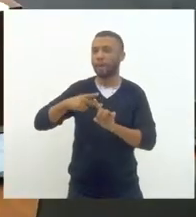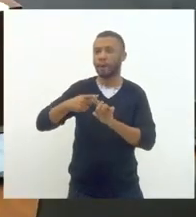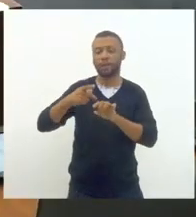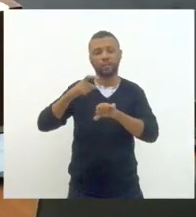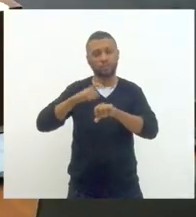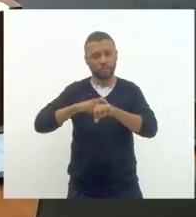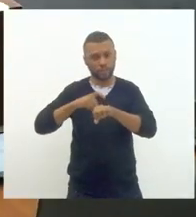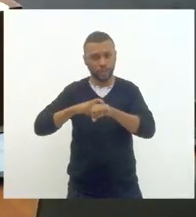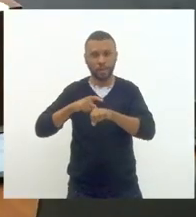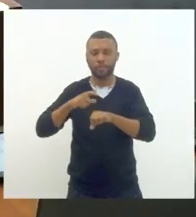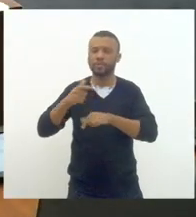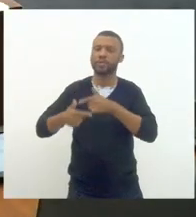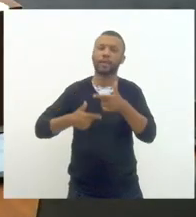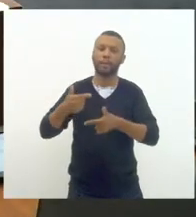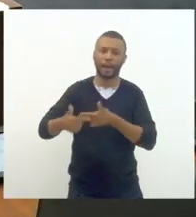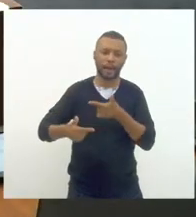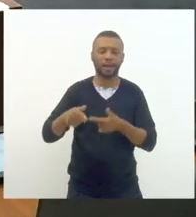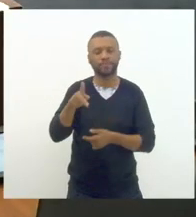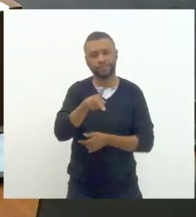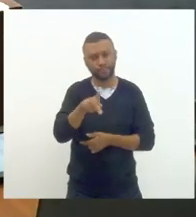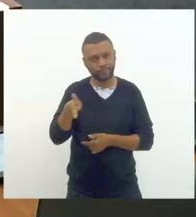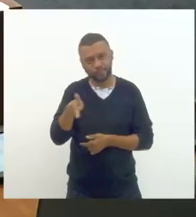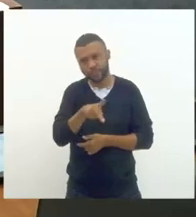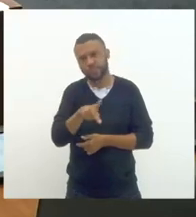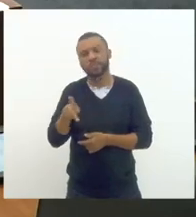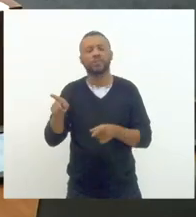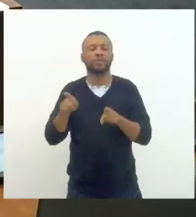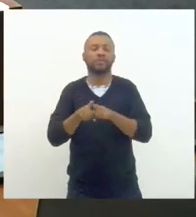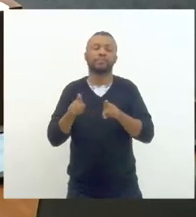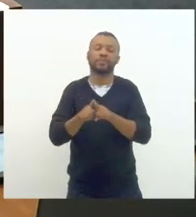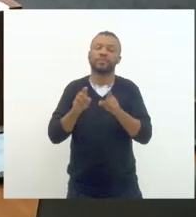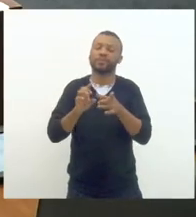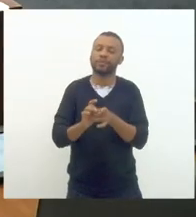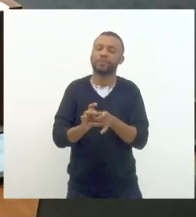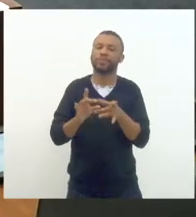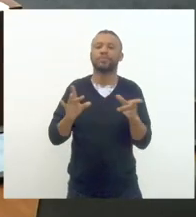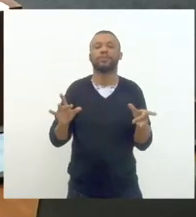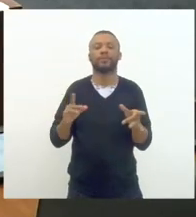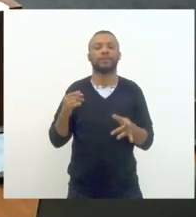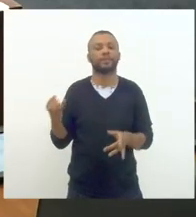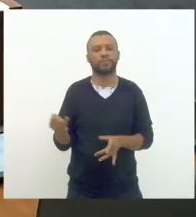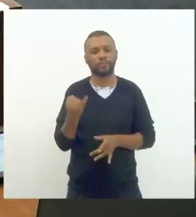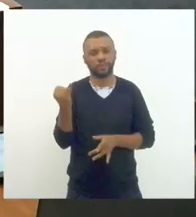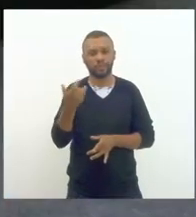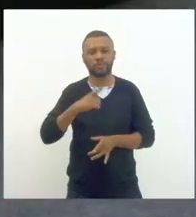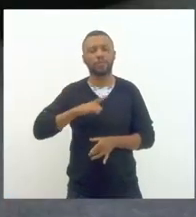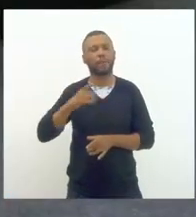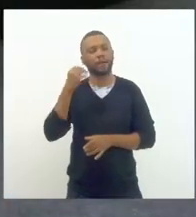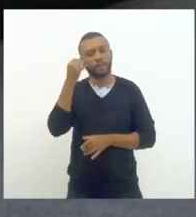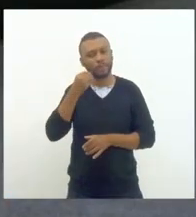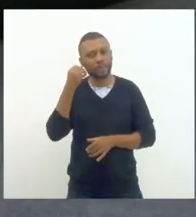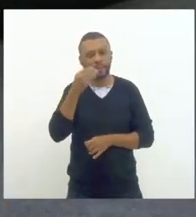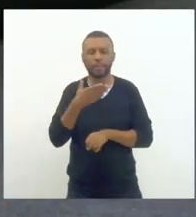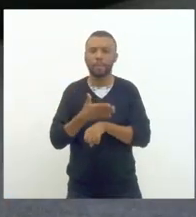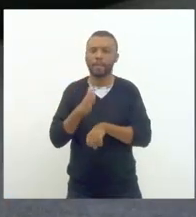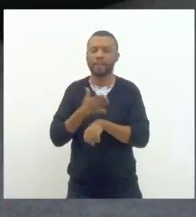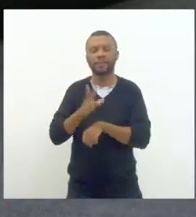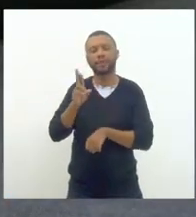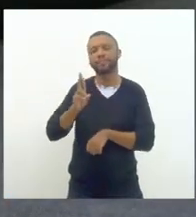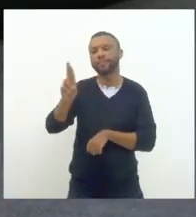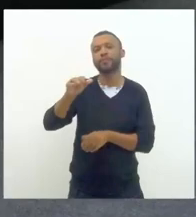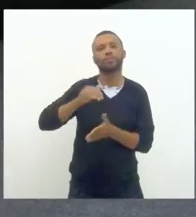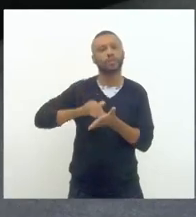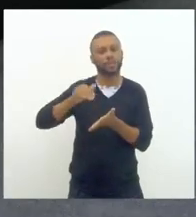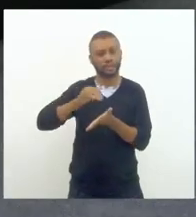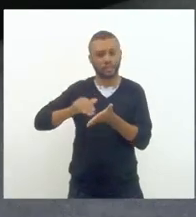de regência, com o aumento do tempo de disponibilidade, isso é muito importante. Eu tive a experiência prática de estar à frente de uma secretaria